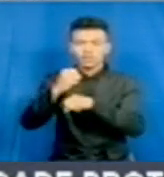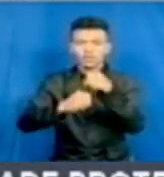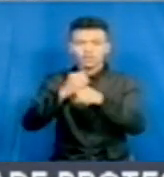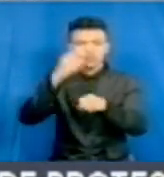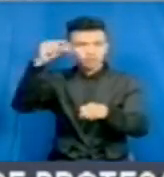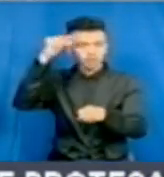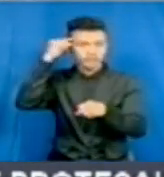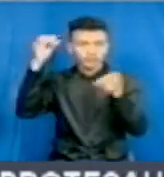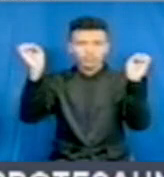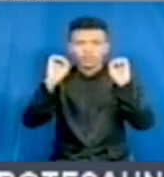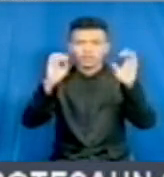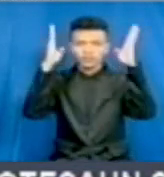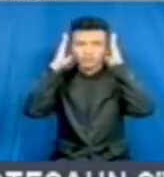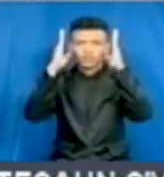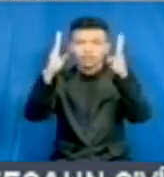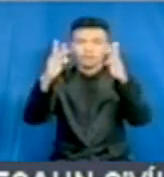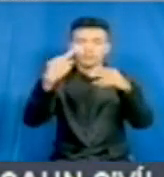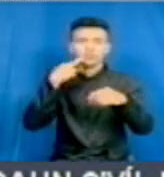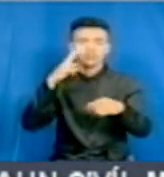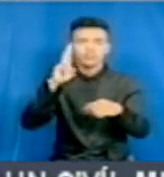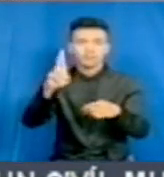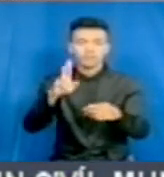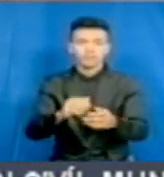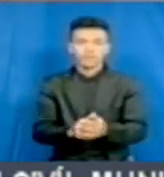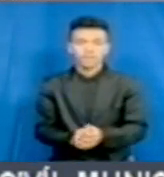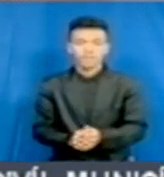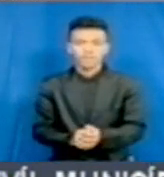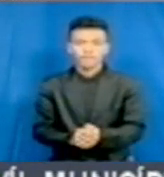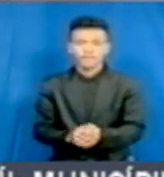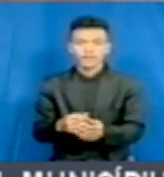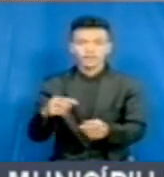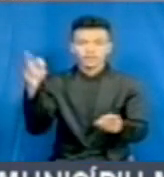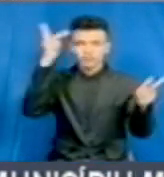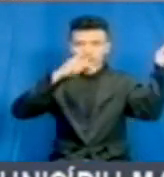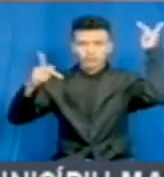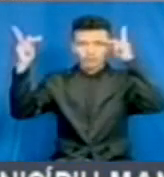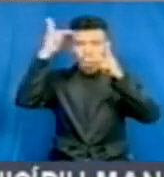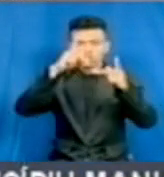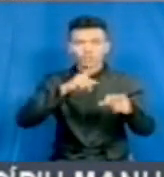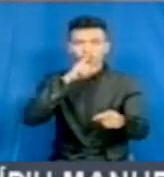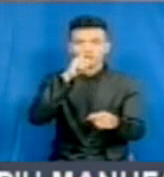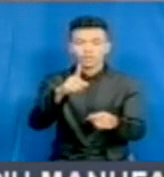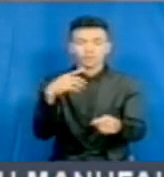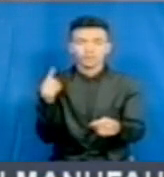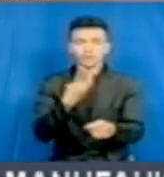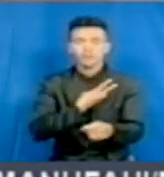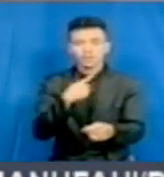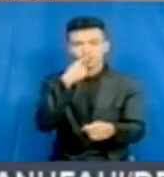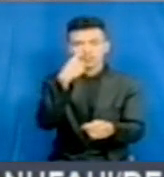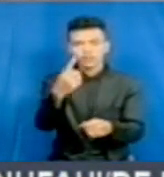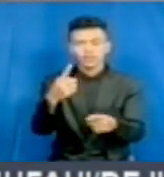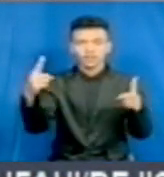em seriedade a tu resolve. A situação ainda não vem, mas está preocupa, teves, nomos, está lamenta, teves.